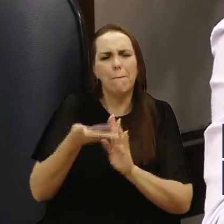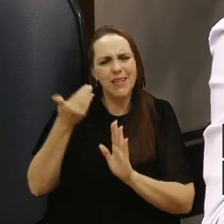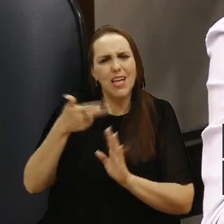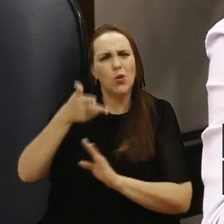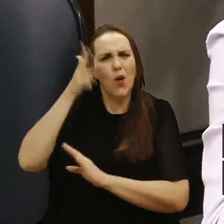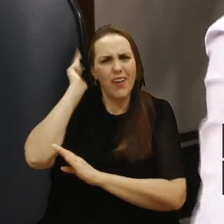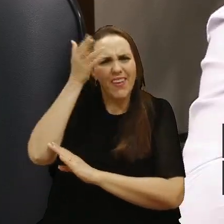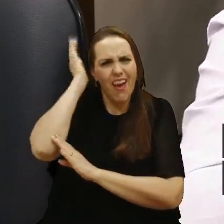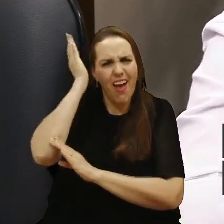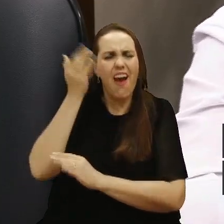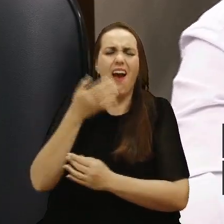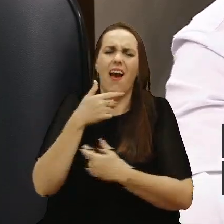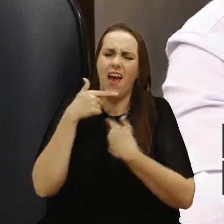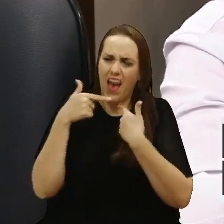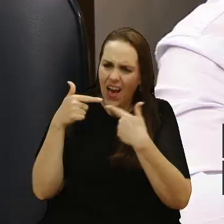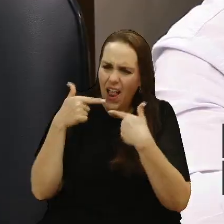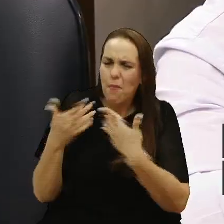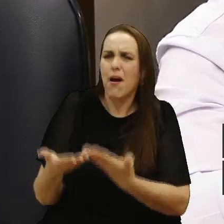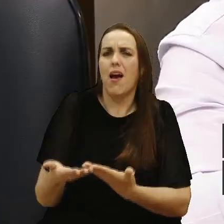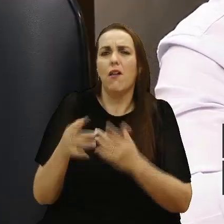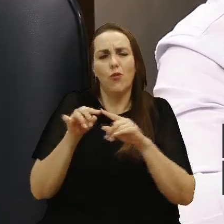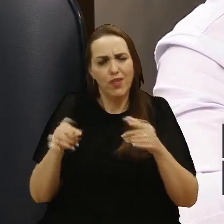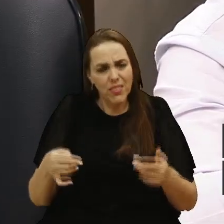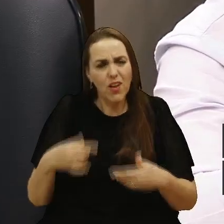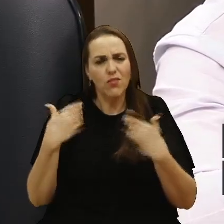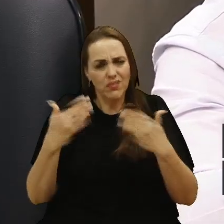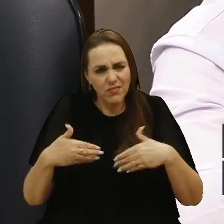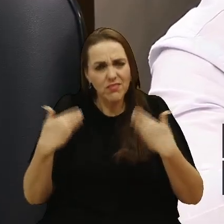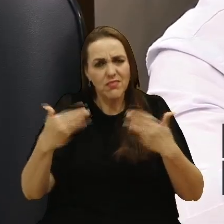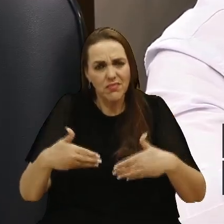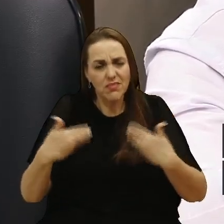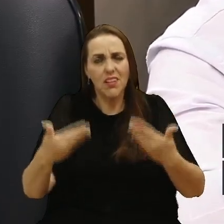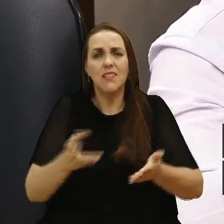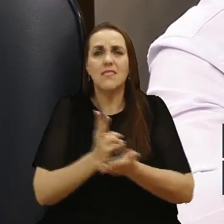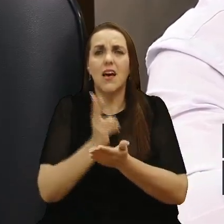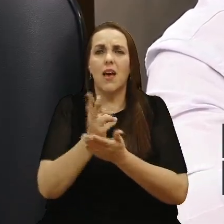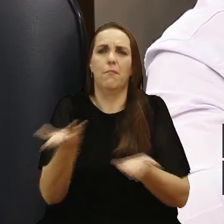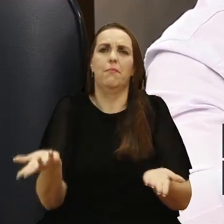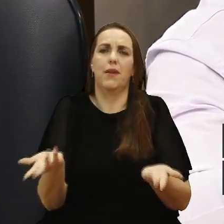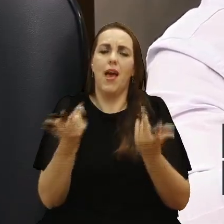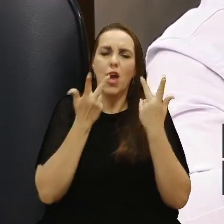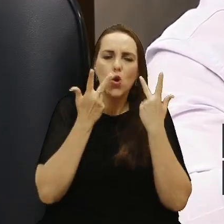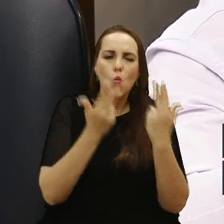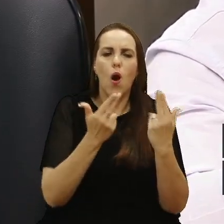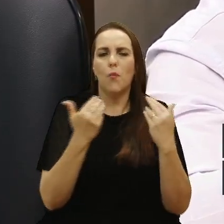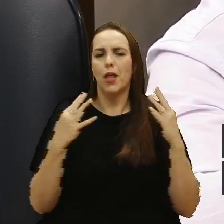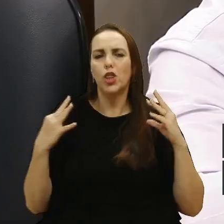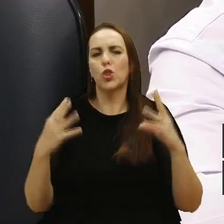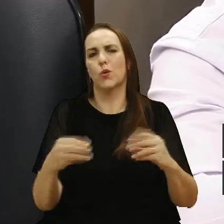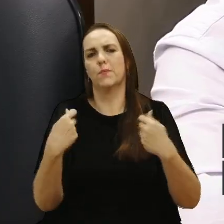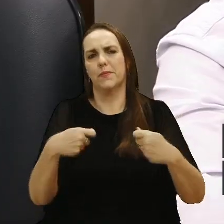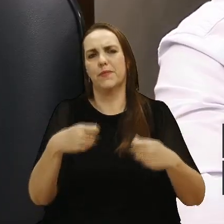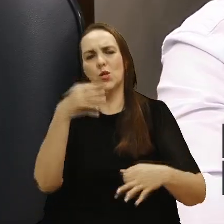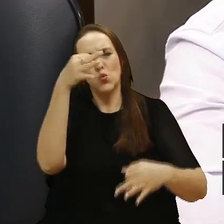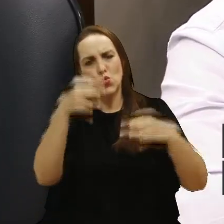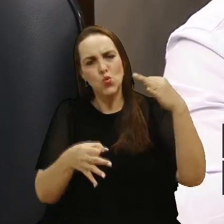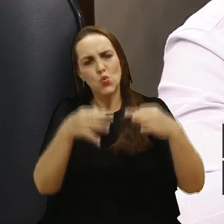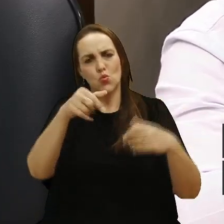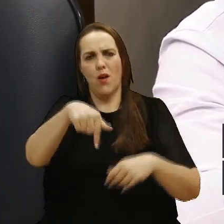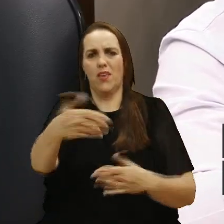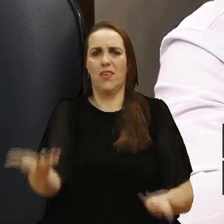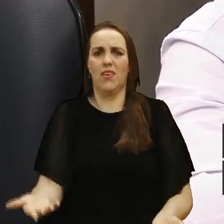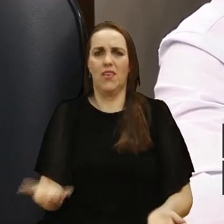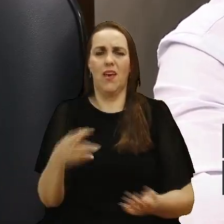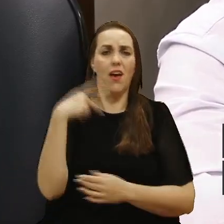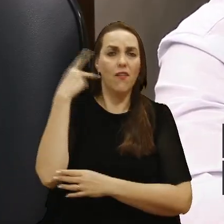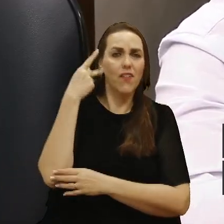assim, pau que bate Chico, bate Francisco, e assim sucessivamente, né? A gente sabe como é que funciona, mas tem que ser igual para todo mundo, e aqui a gente tem que ser justos, né? Então, ouçam a